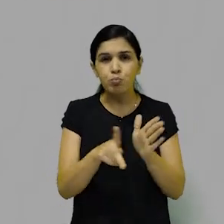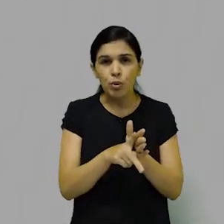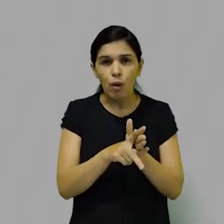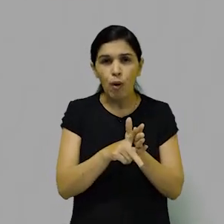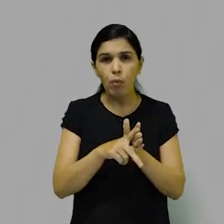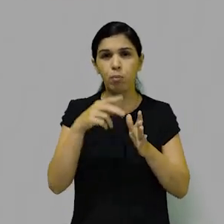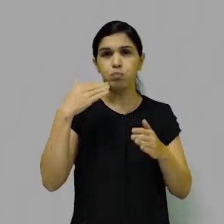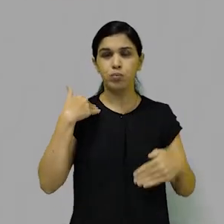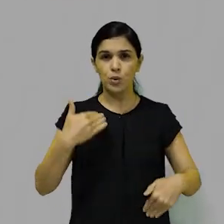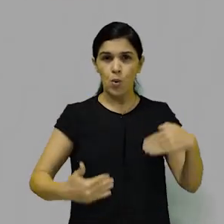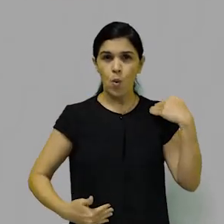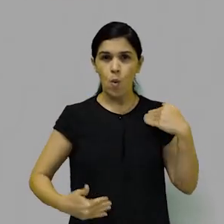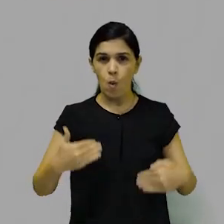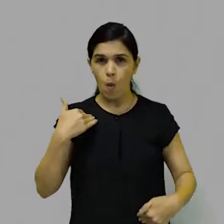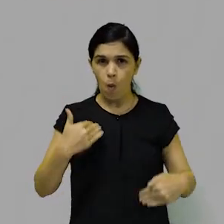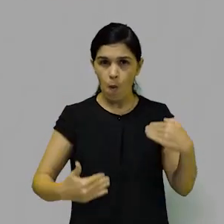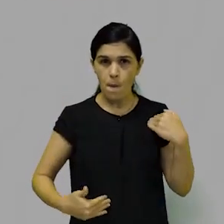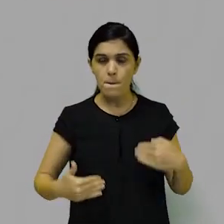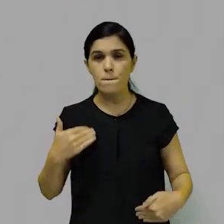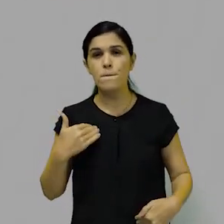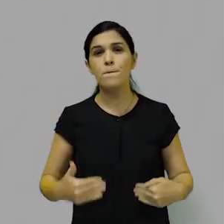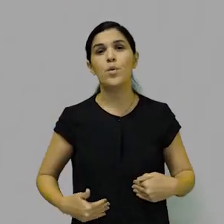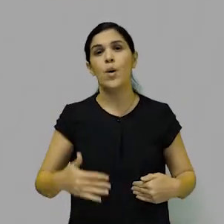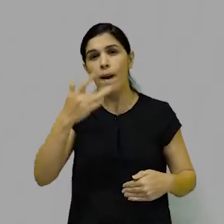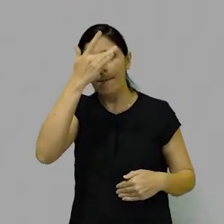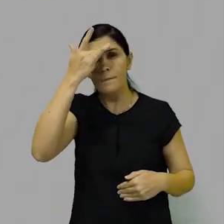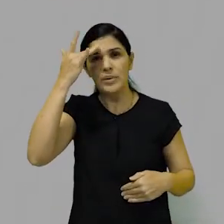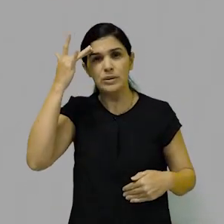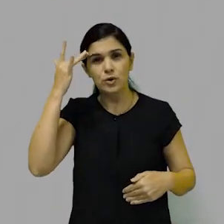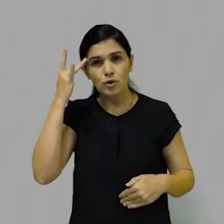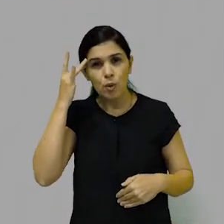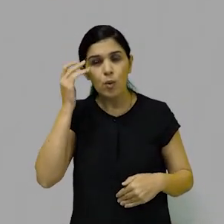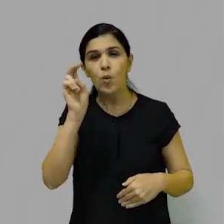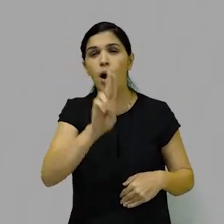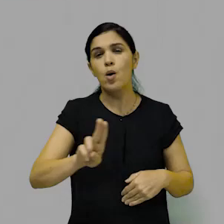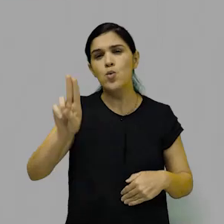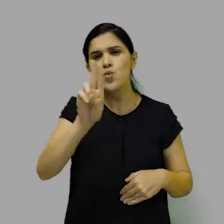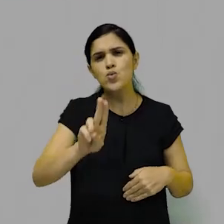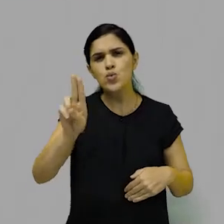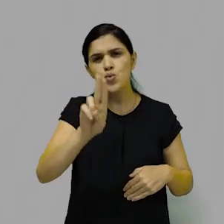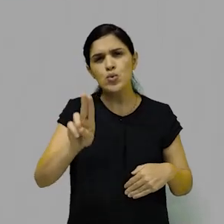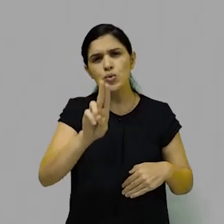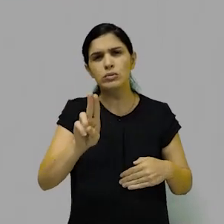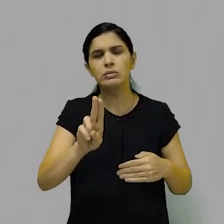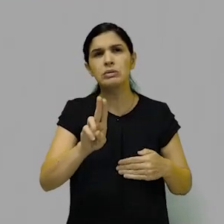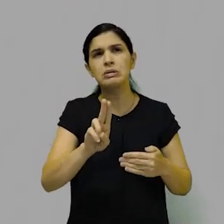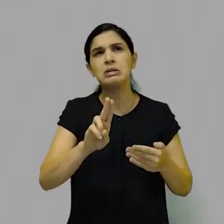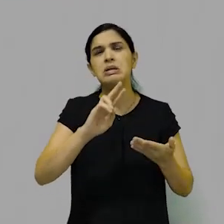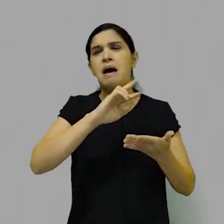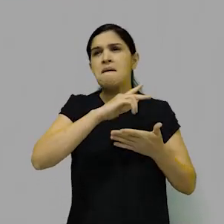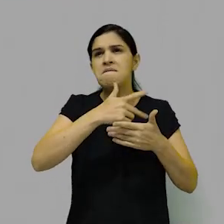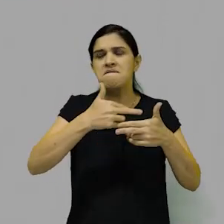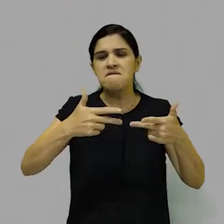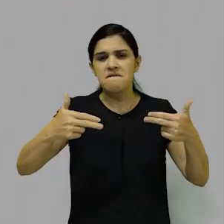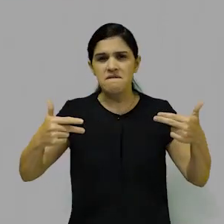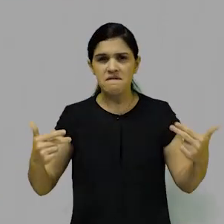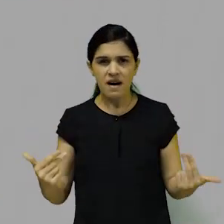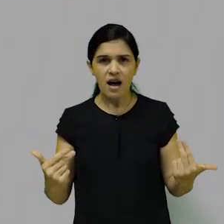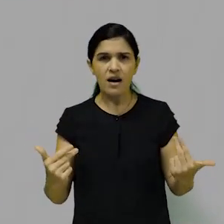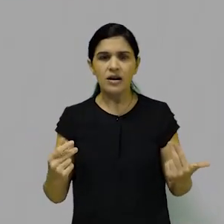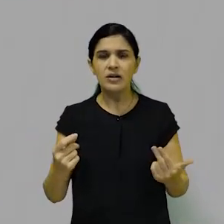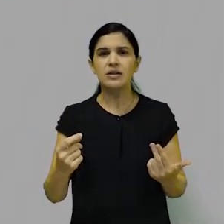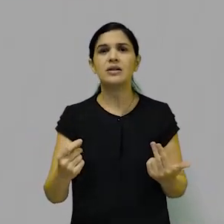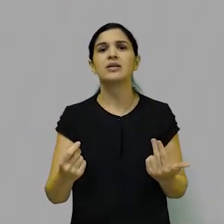buscar, através de cirurgias plásticas, de uso de anabolizantes, alguma coisa para que ela seja aceita, vai